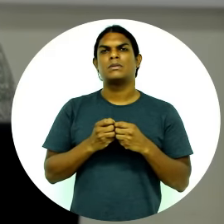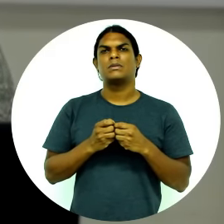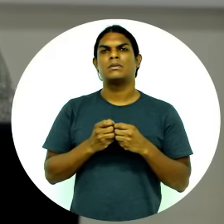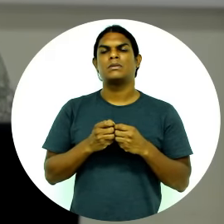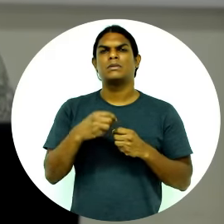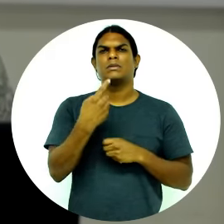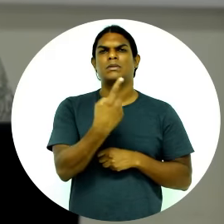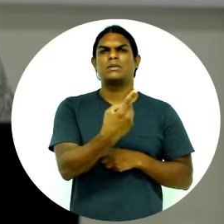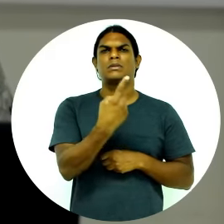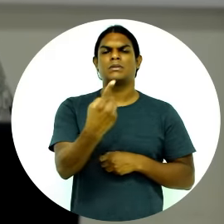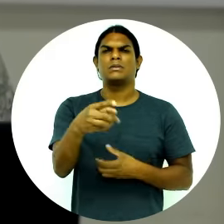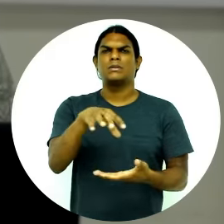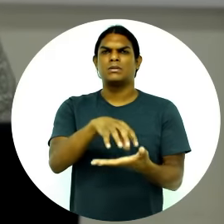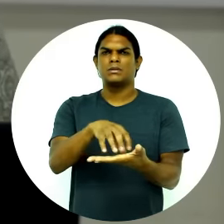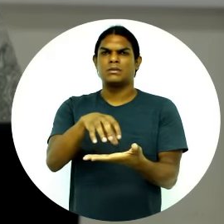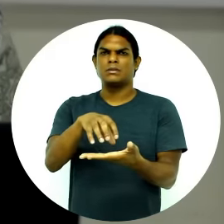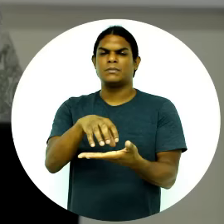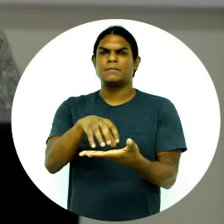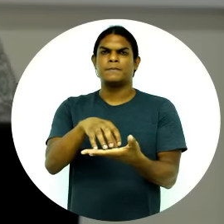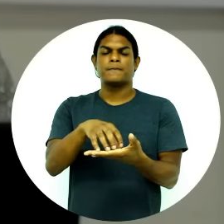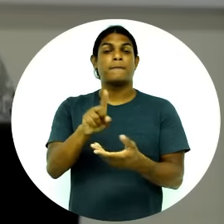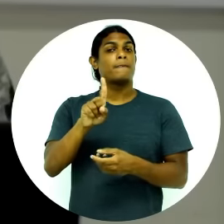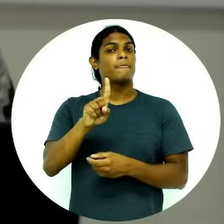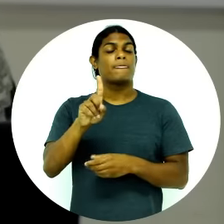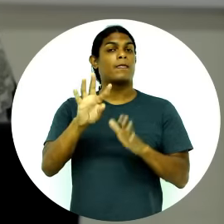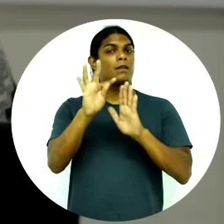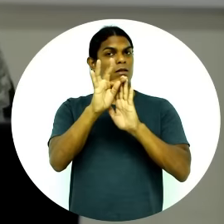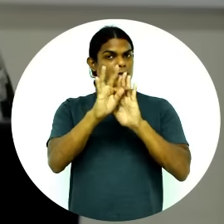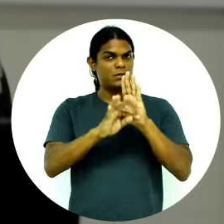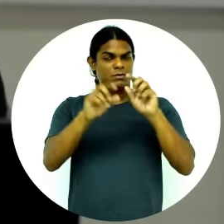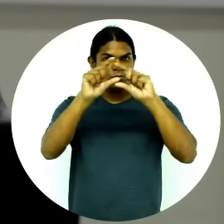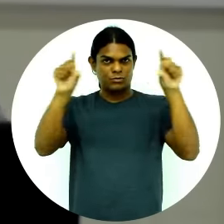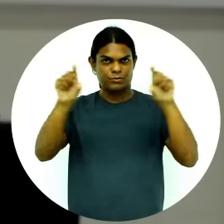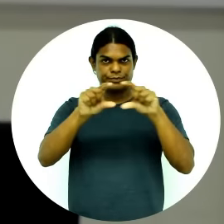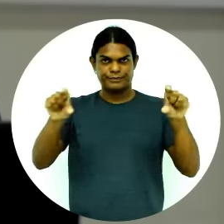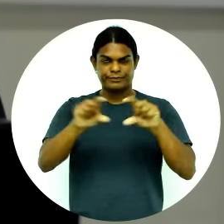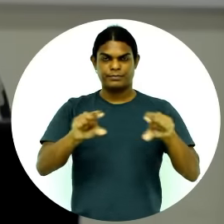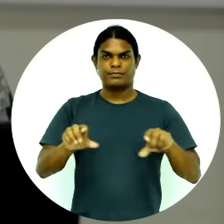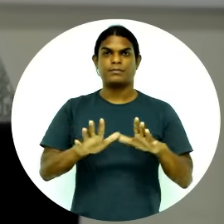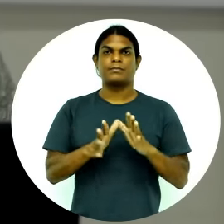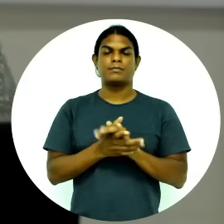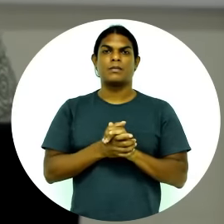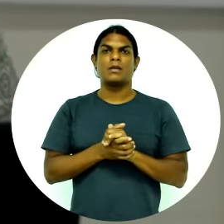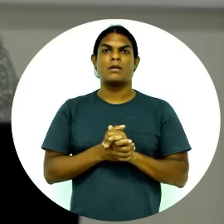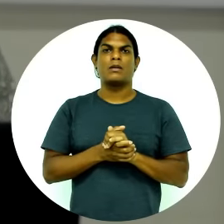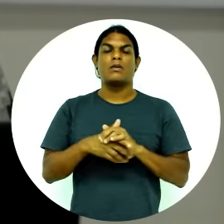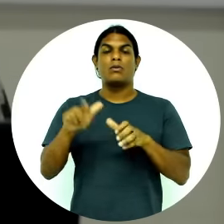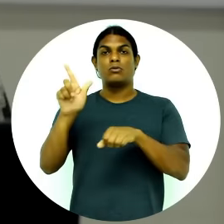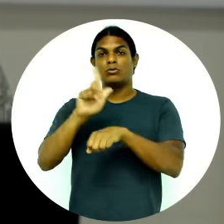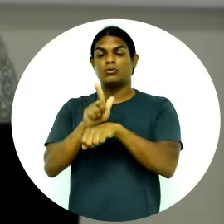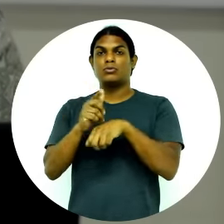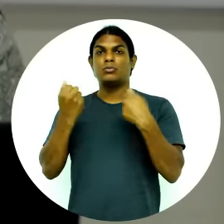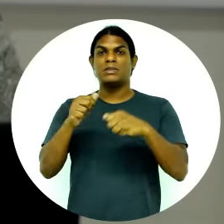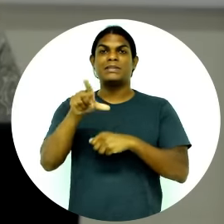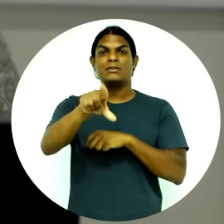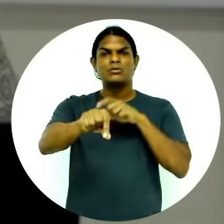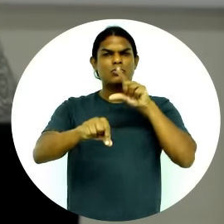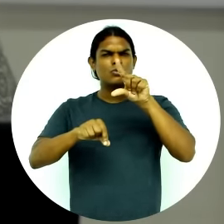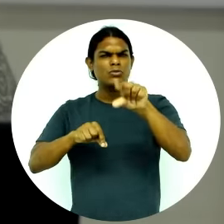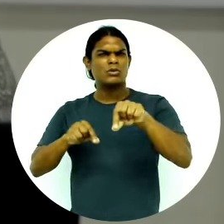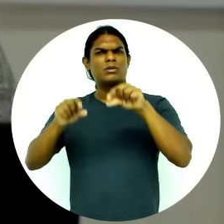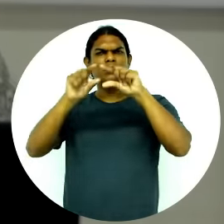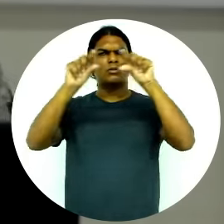forçada. Características: avaliar o desempenho por meio de frases descritivas, com alternativa de tipos de